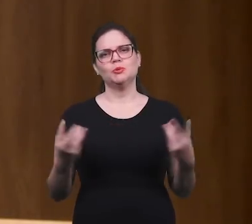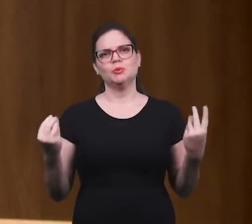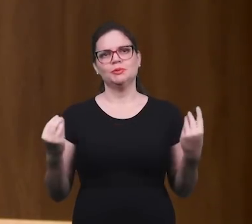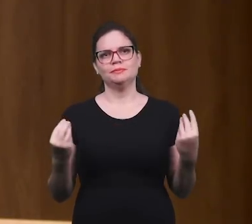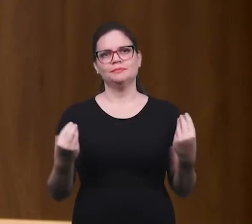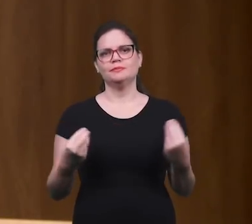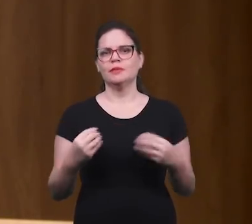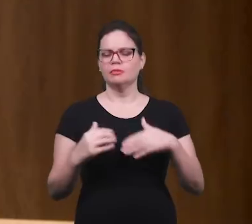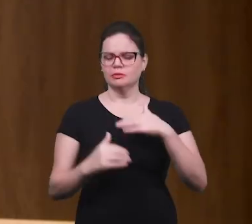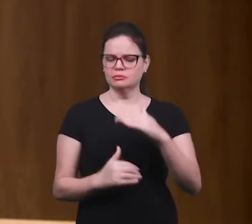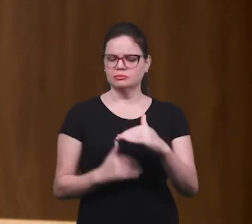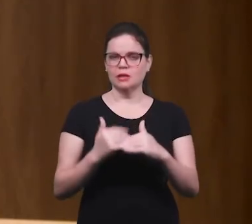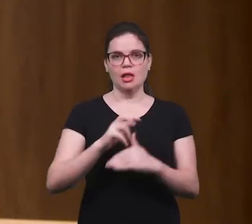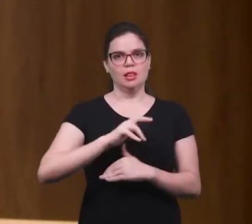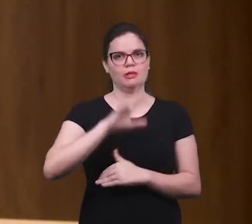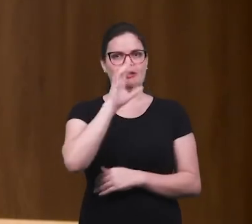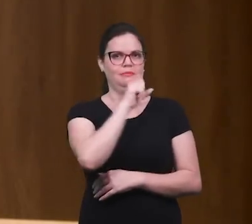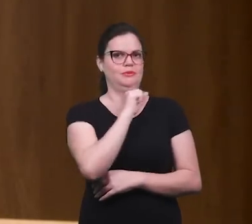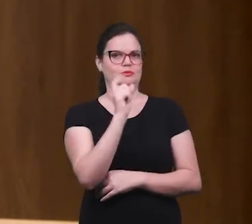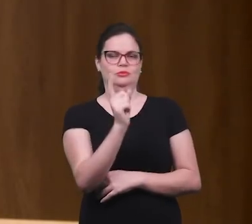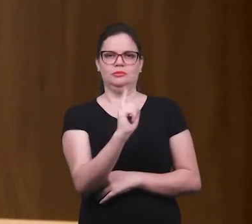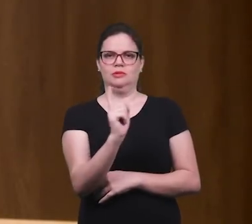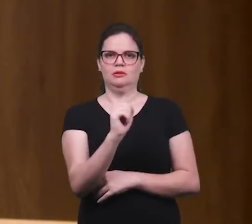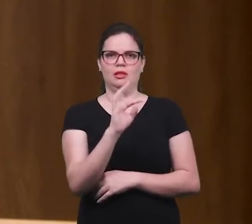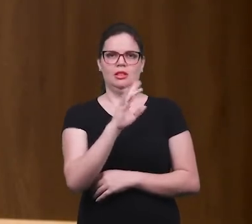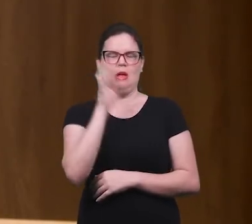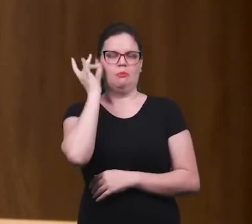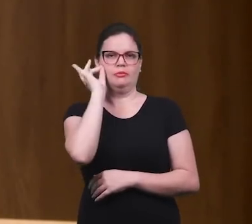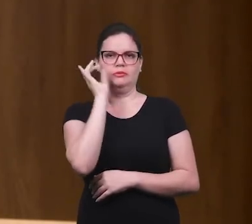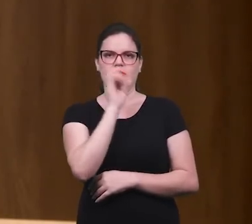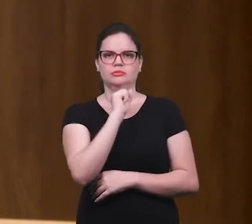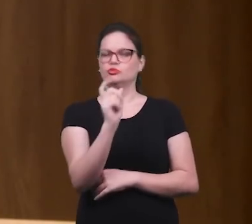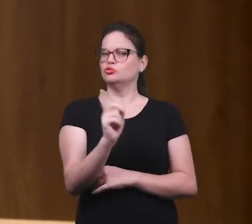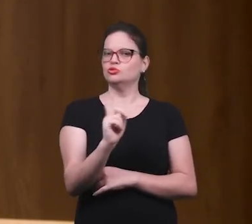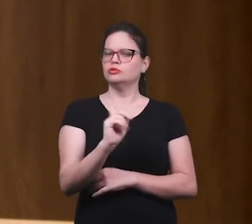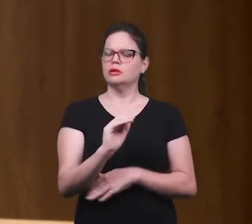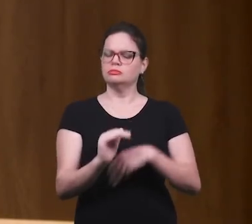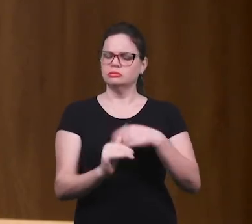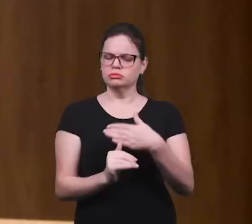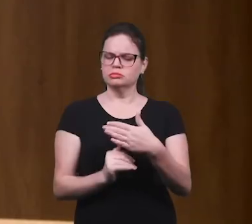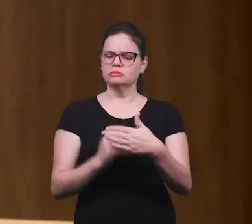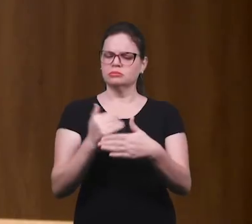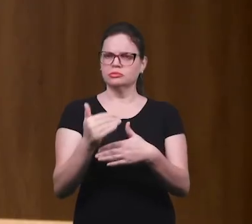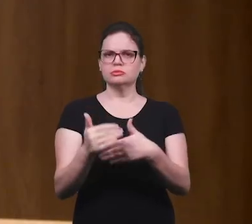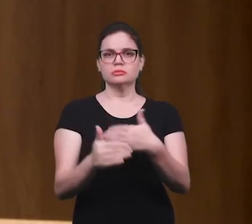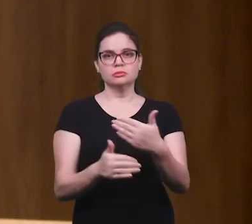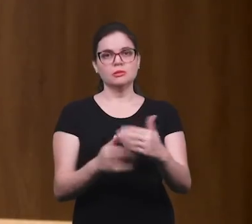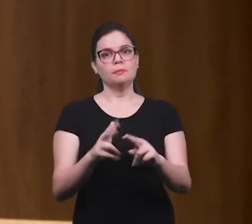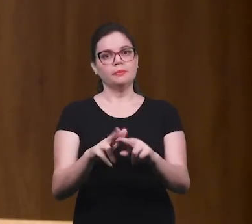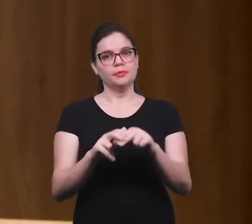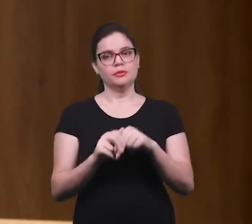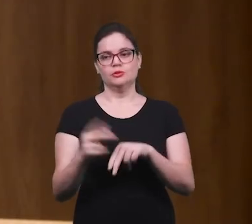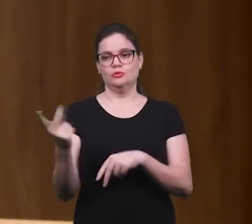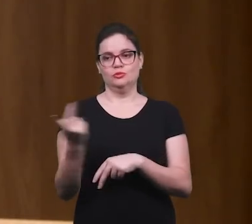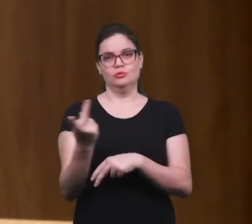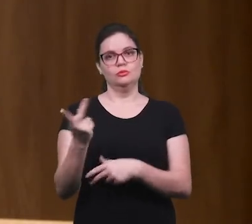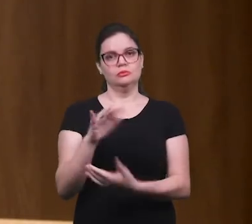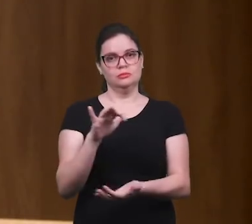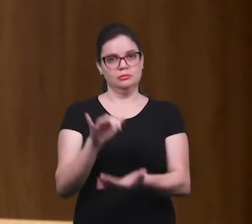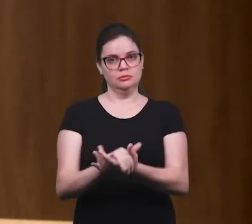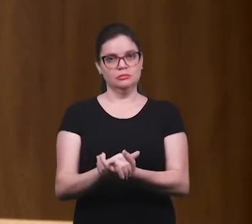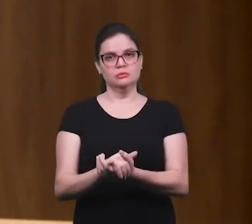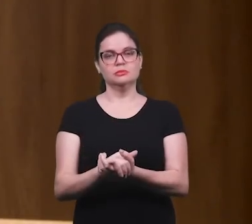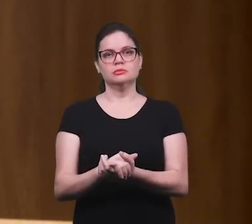você vai ver aos poucos. Não é uma coisa de um dia para o outro. Por isso que é importante o casal conseguir